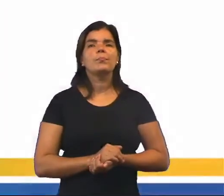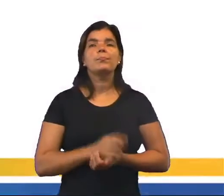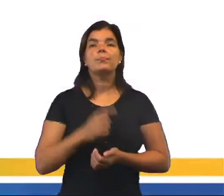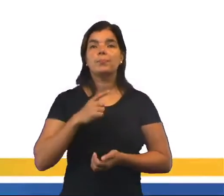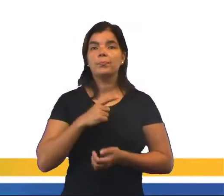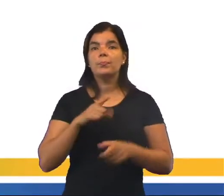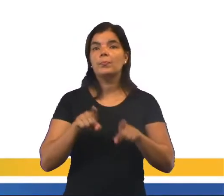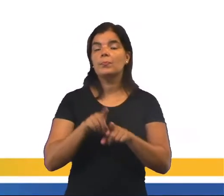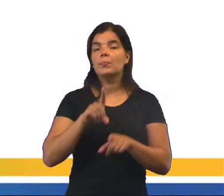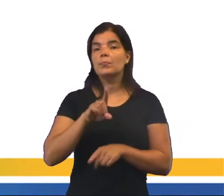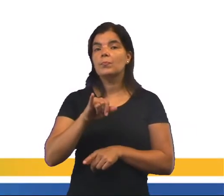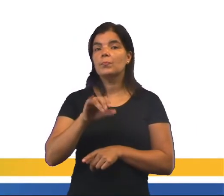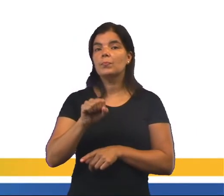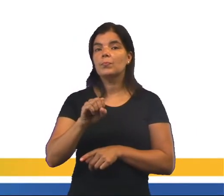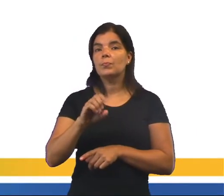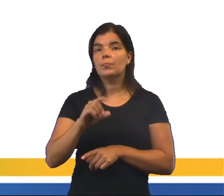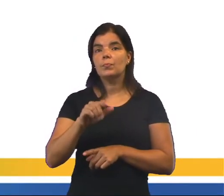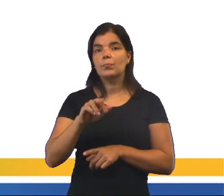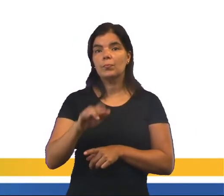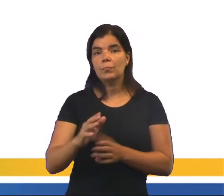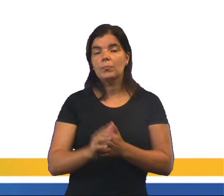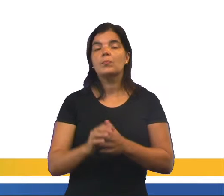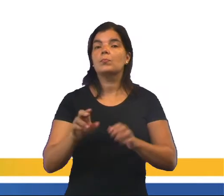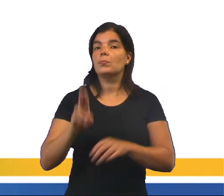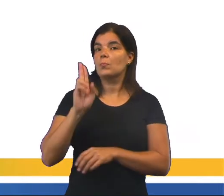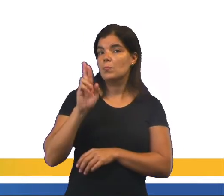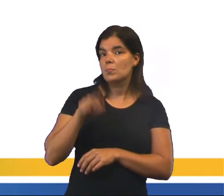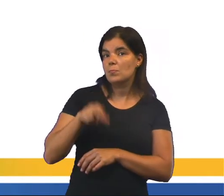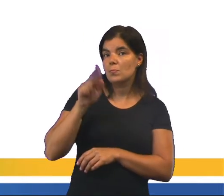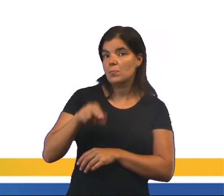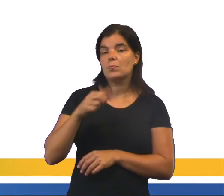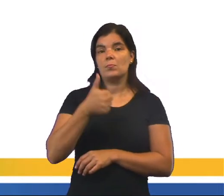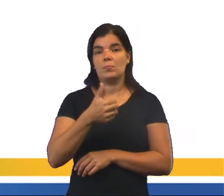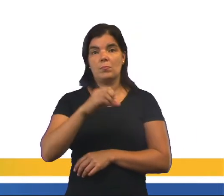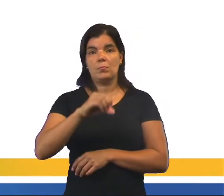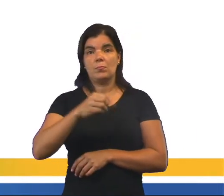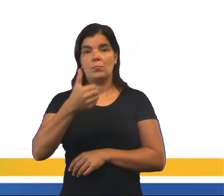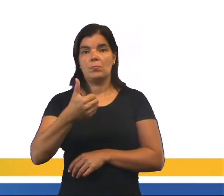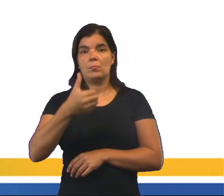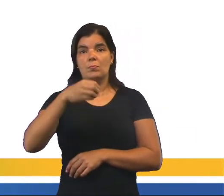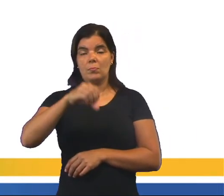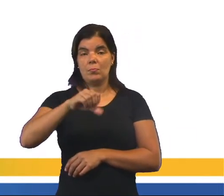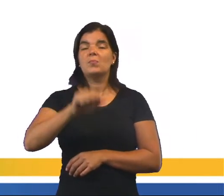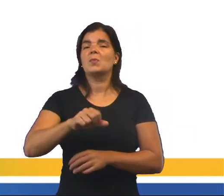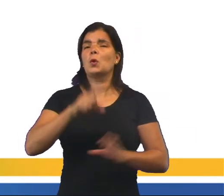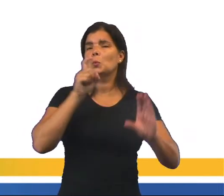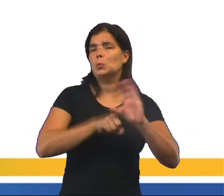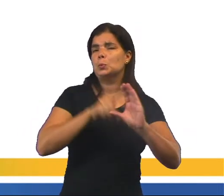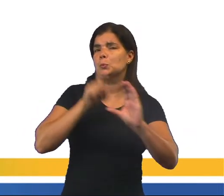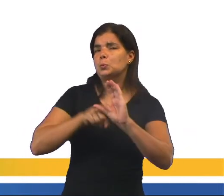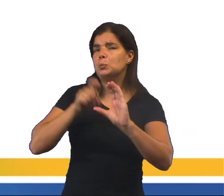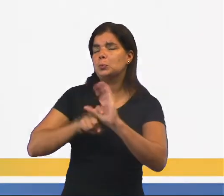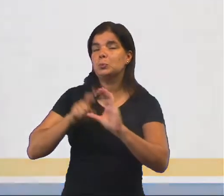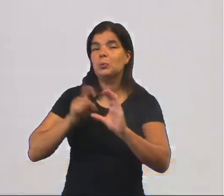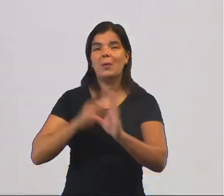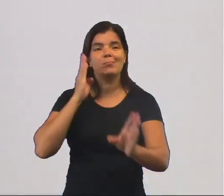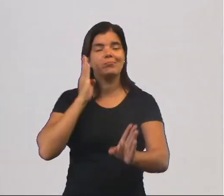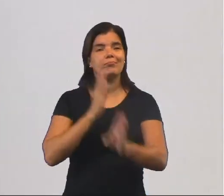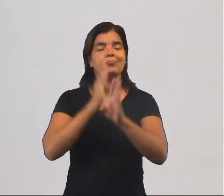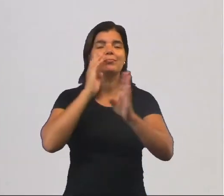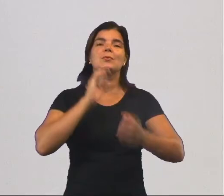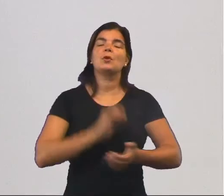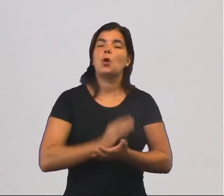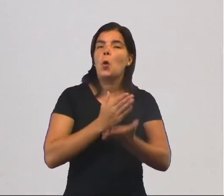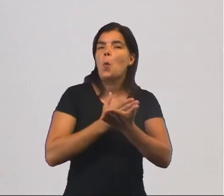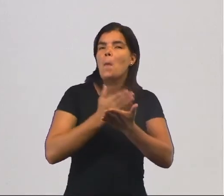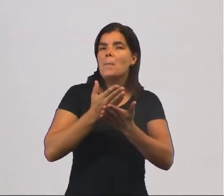a dissolução da União Soviética em 1991, porque a União Soviética estava afogada em dívidas e, por conta disso,